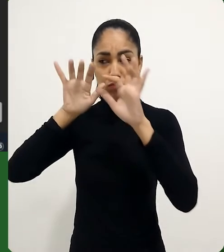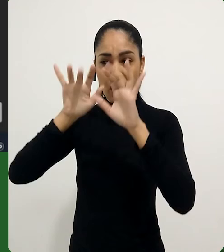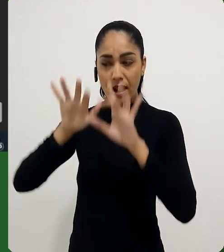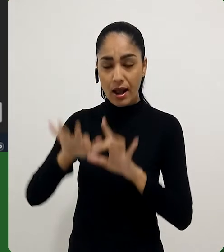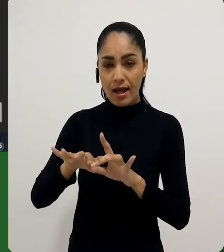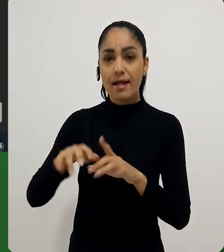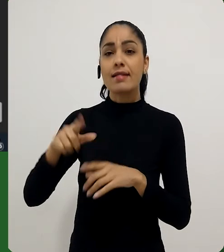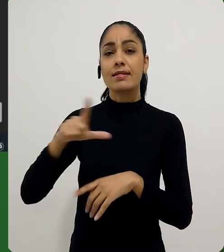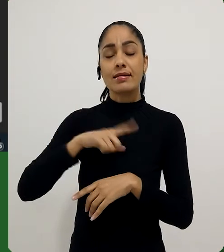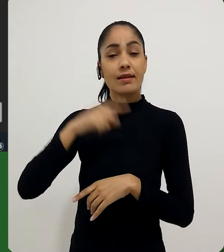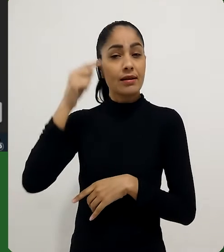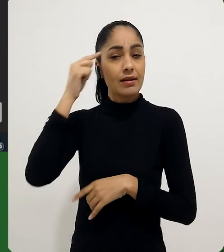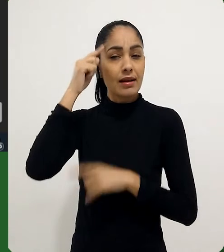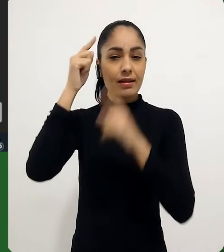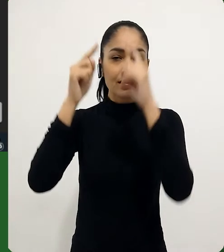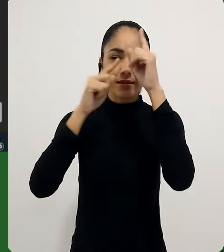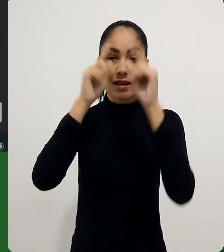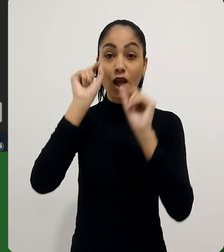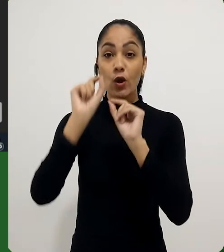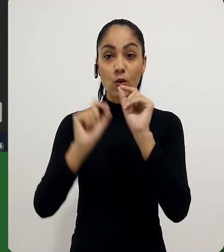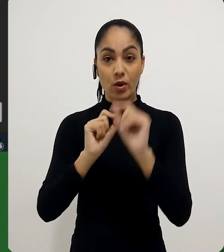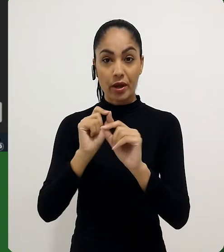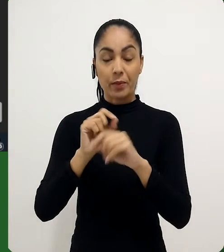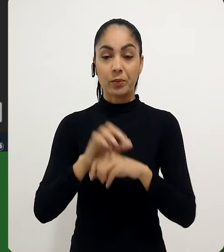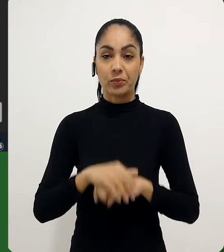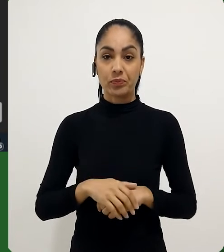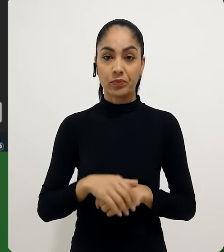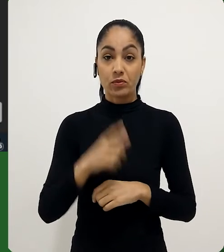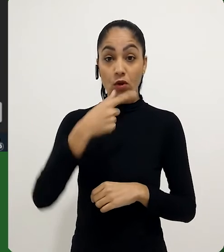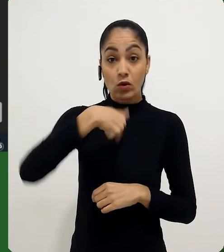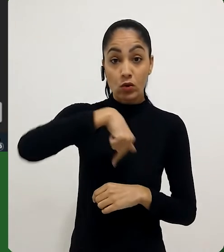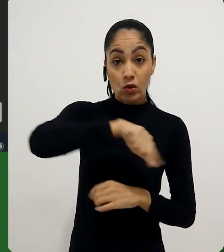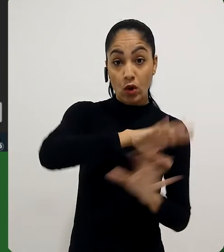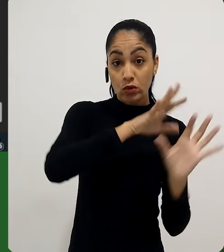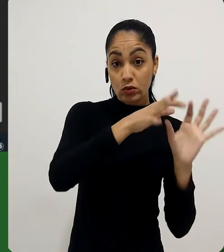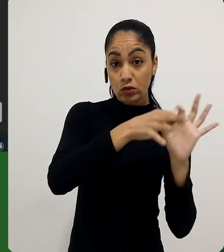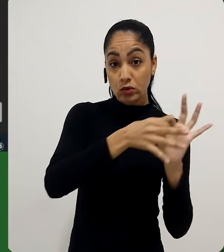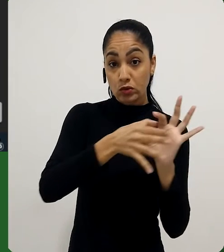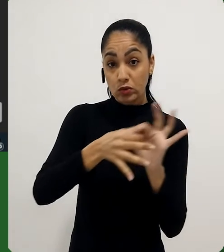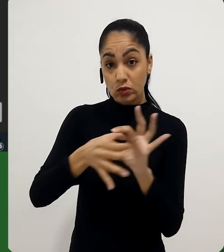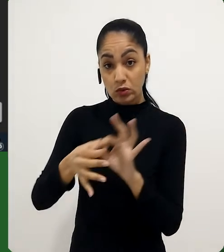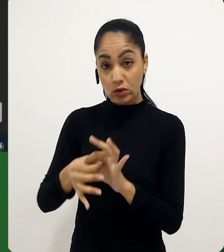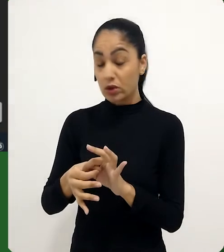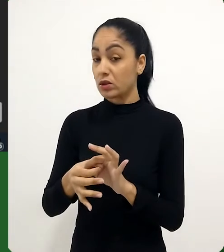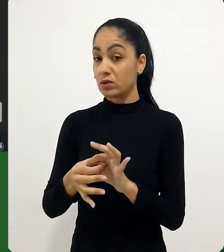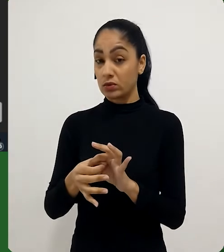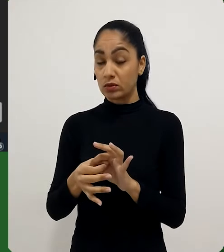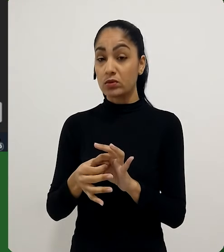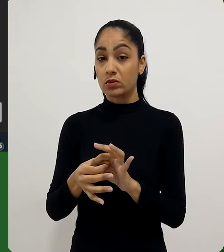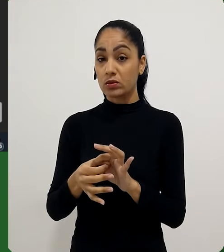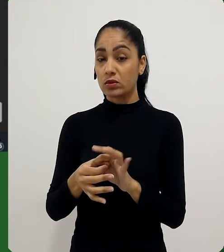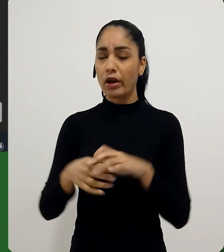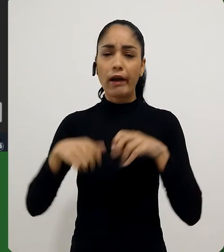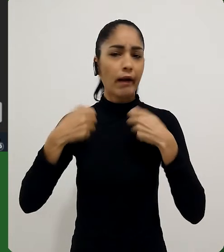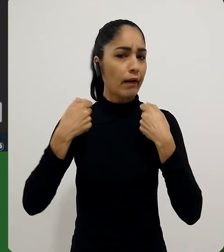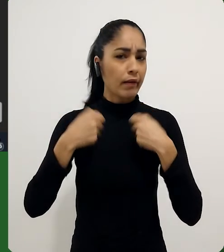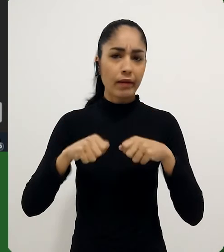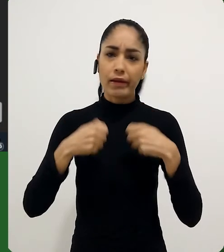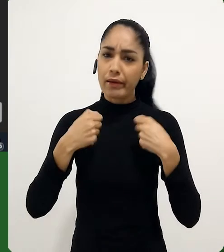nós escrevermos, de nós termos essa ideia de que o nosso